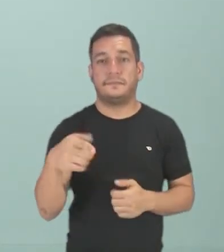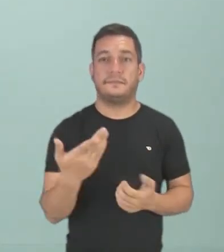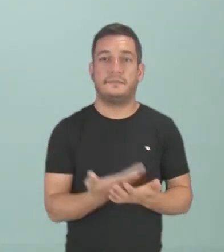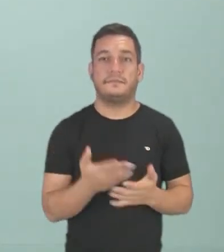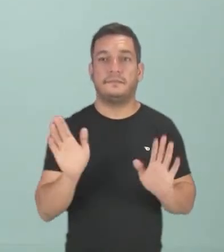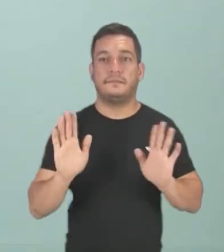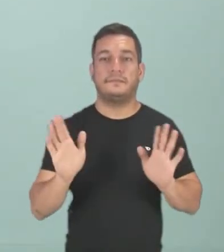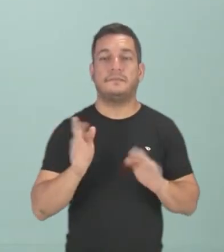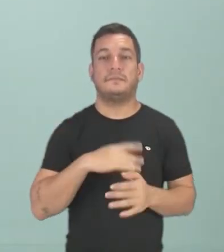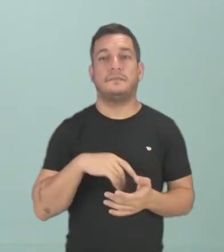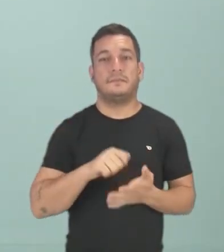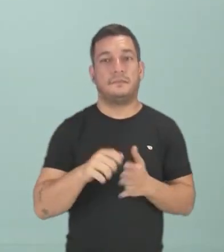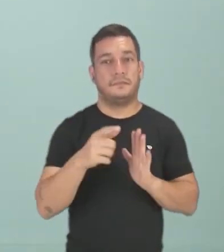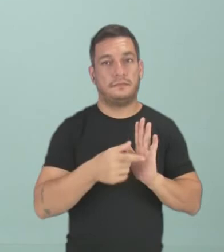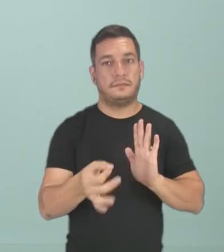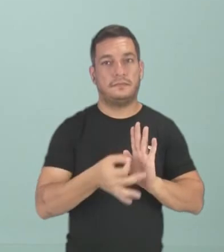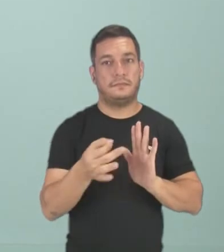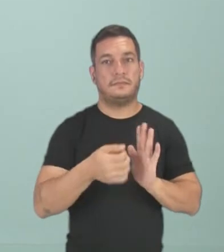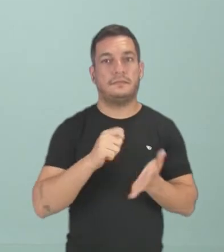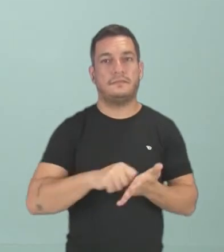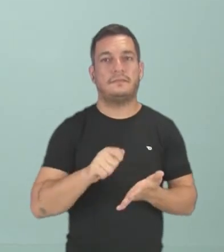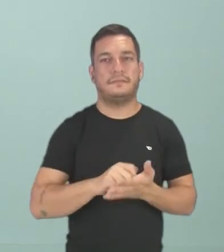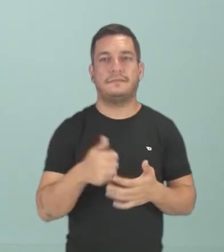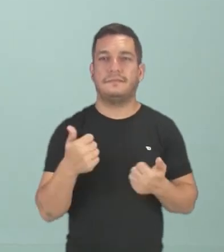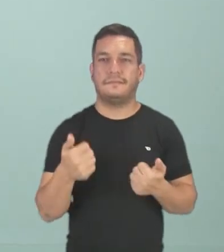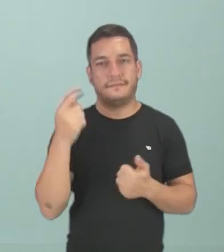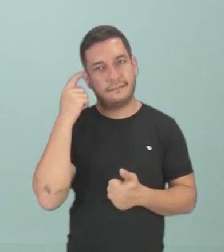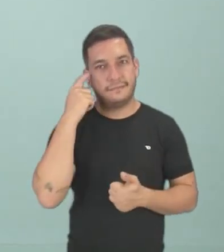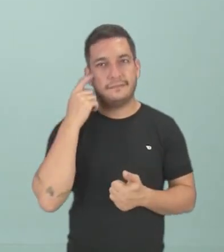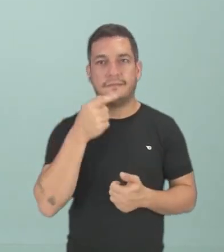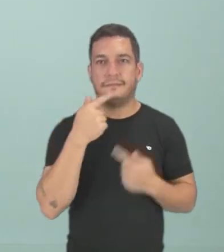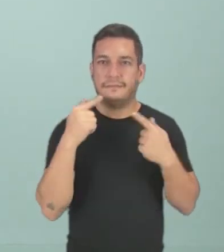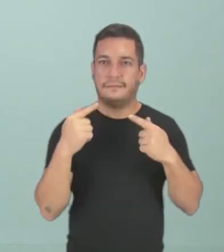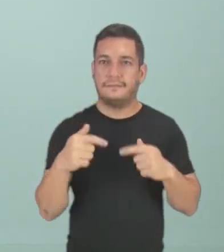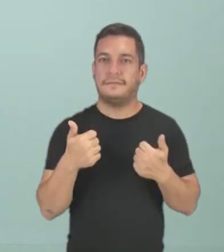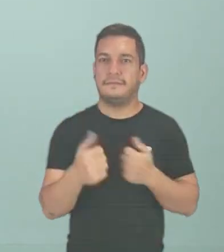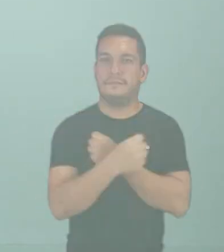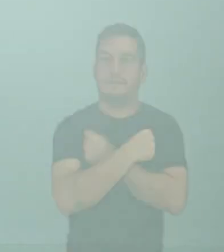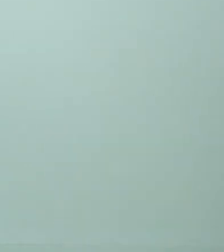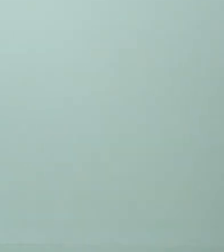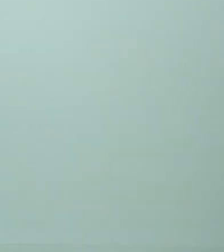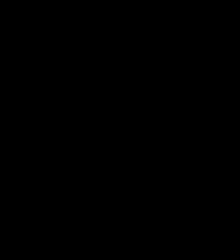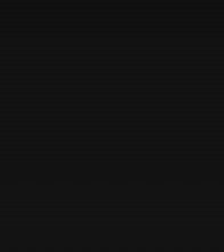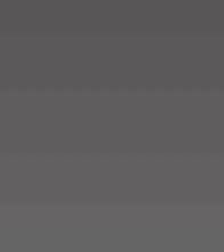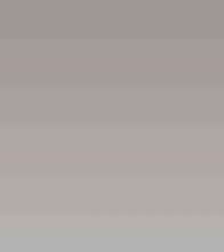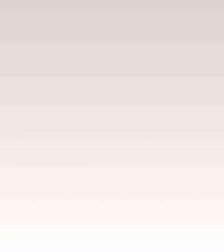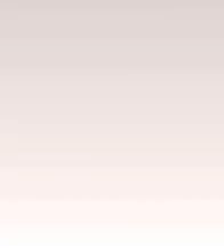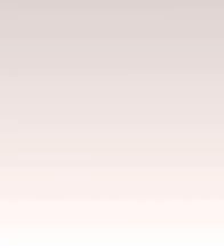próxima e escrevam um artigo de opinião que faz muito bem pensar e criticar. Um abraço.